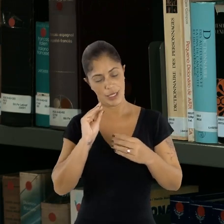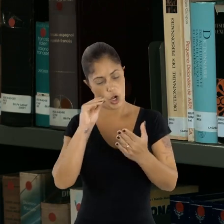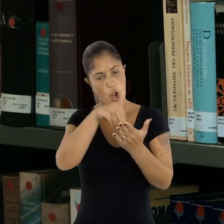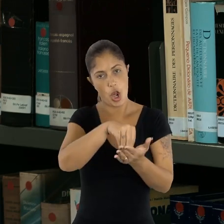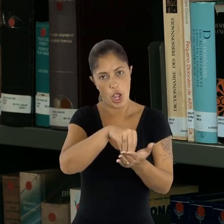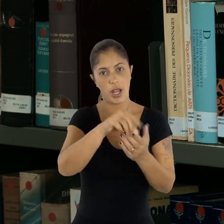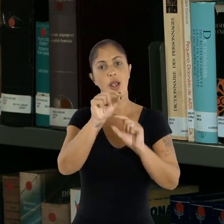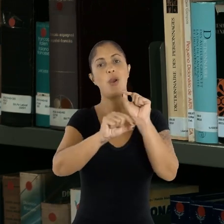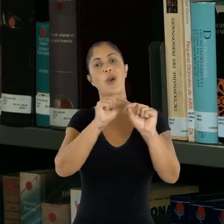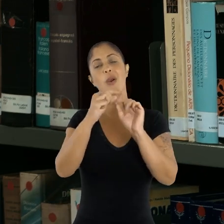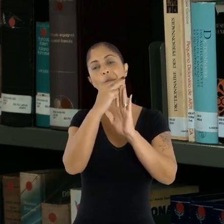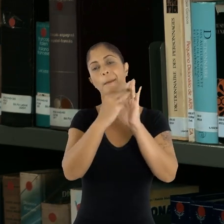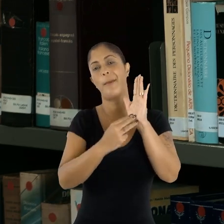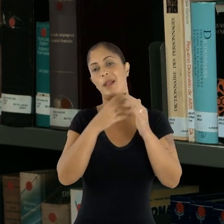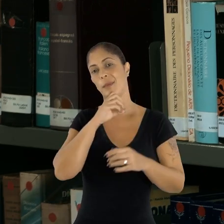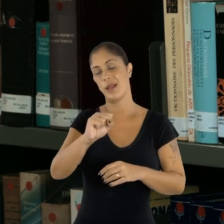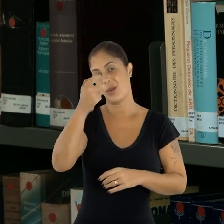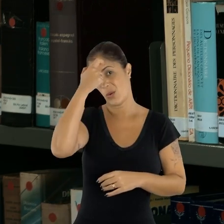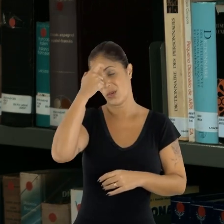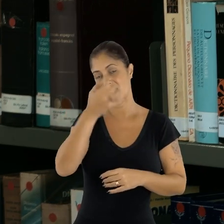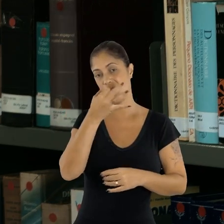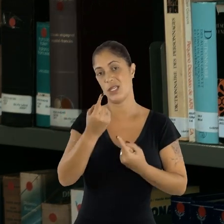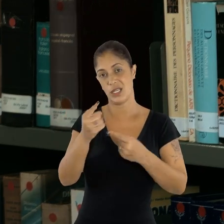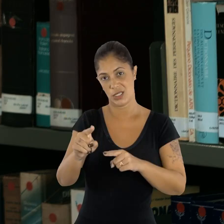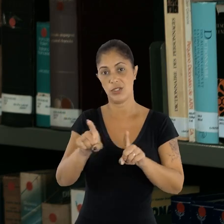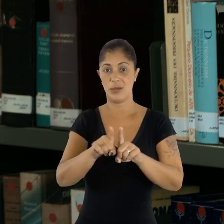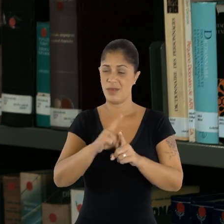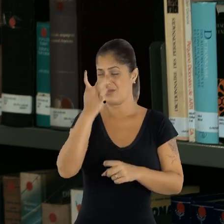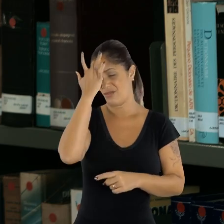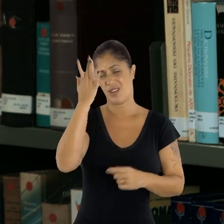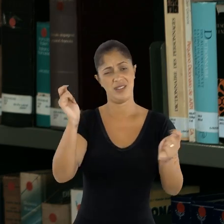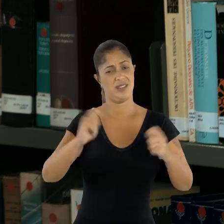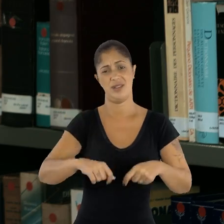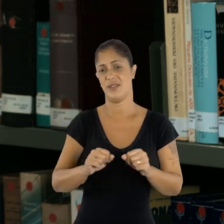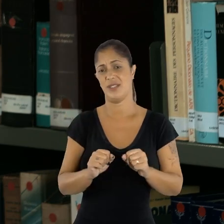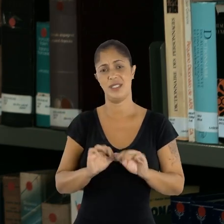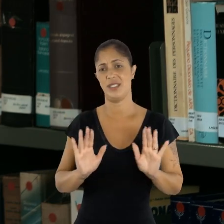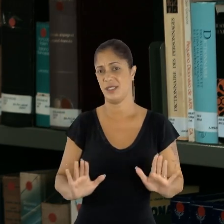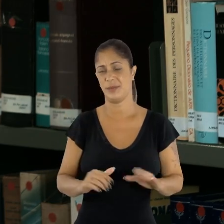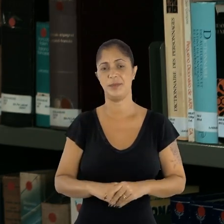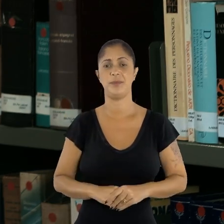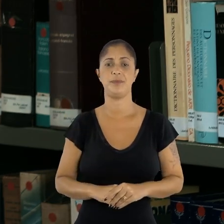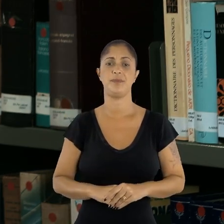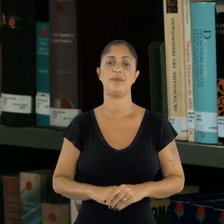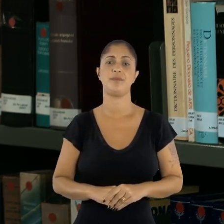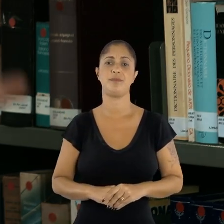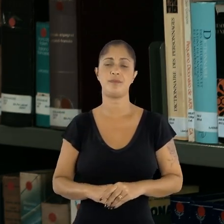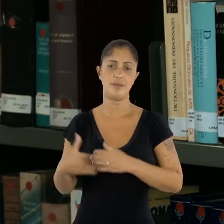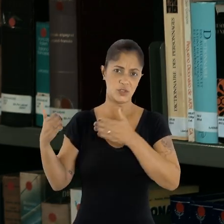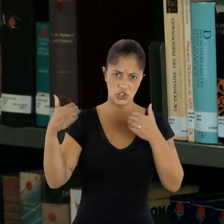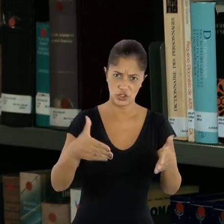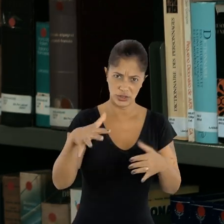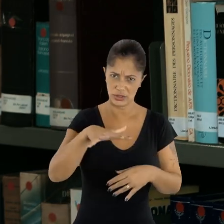Freire, introduz o método e introduz, portanto, a consciência crítica. Isso é muito fácil, né?